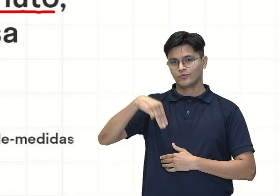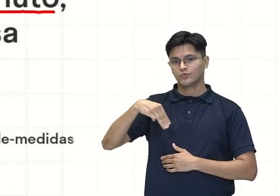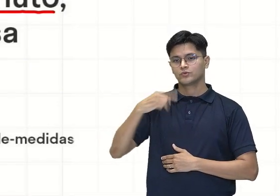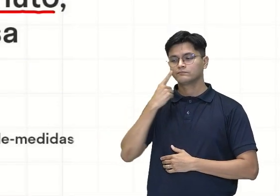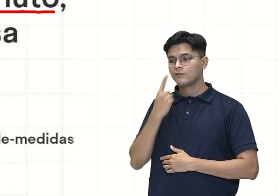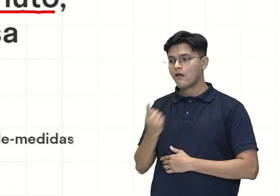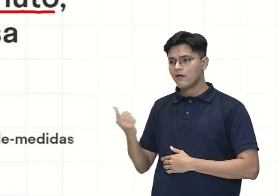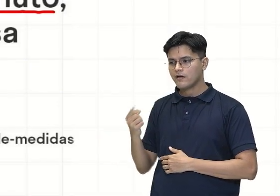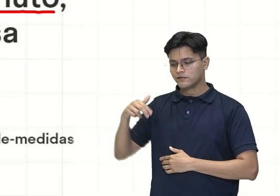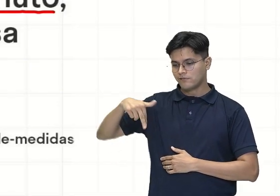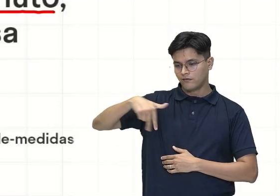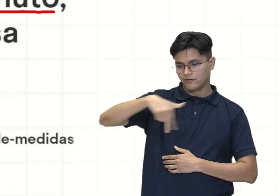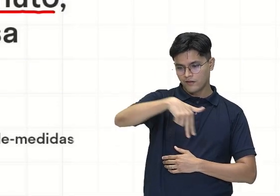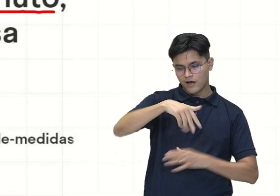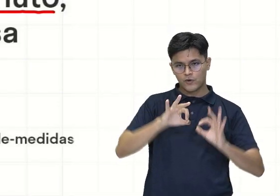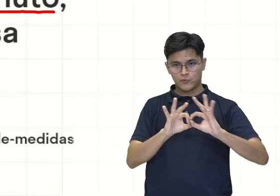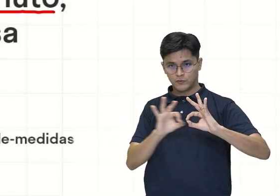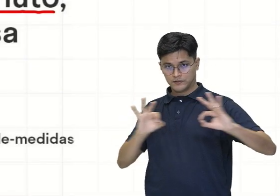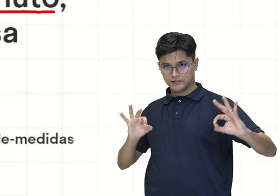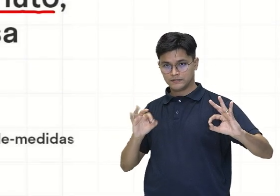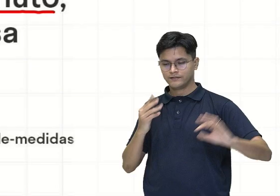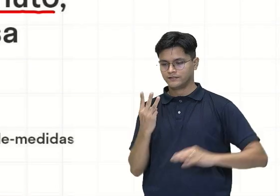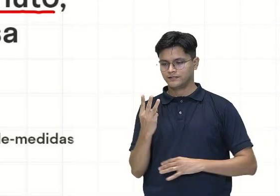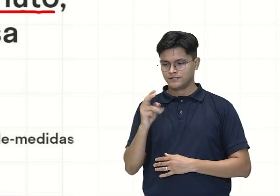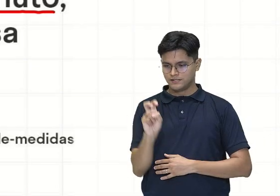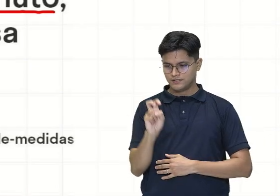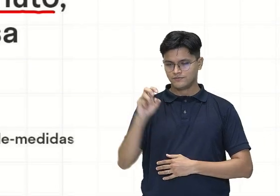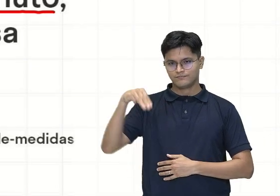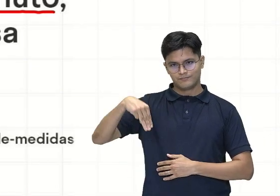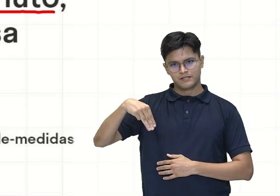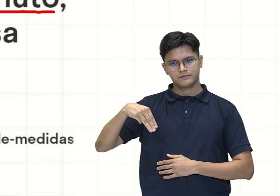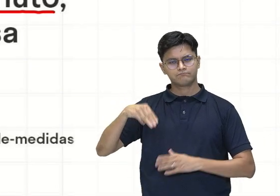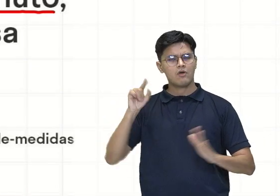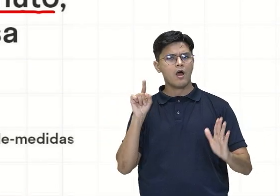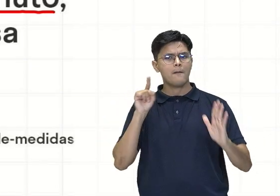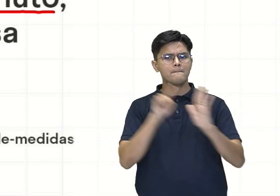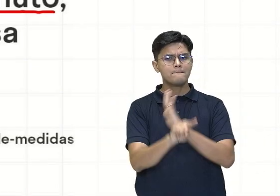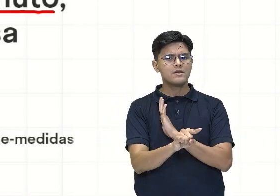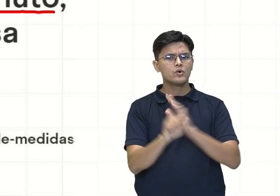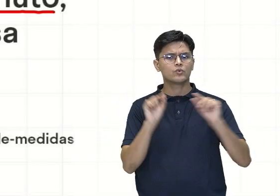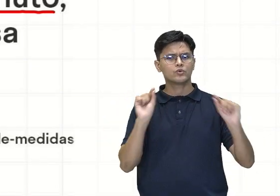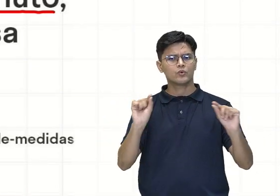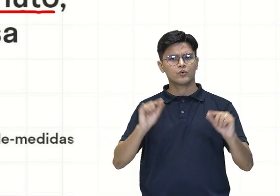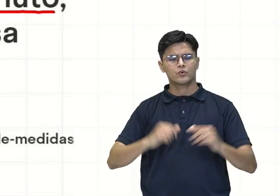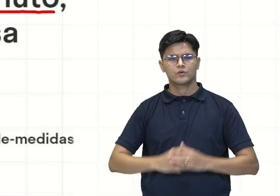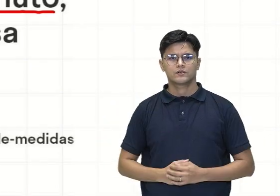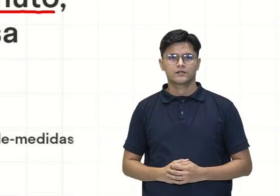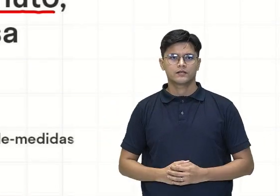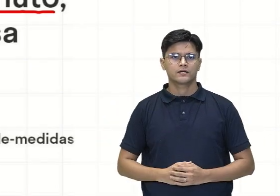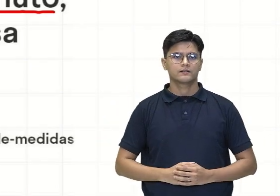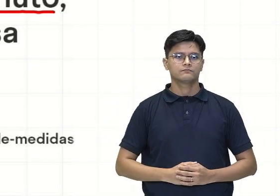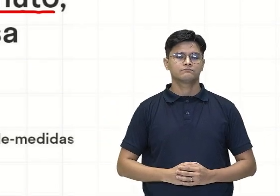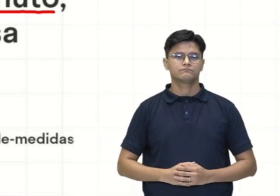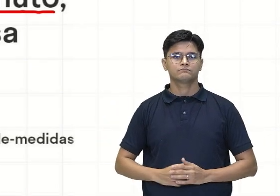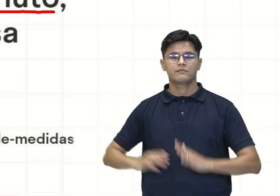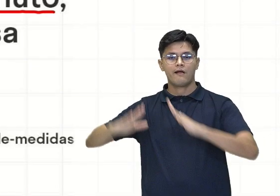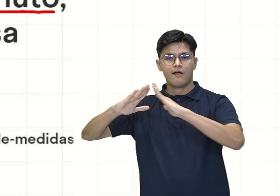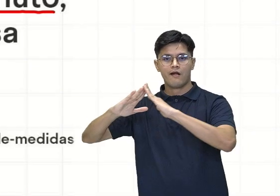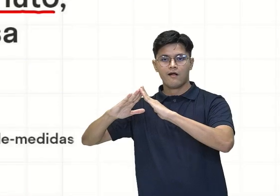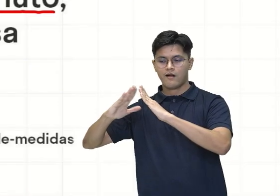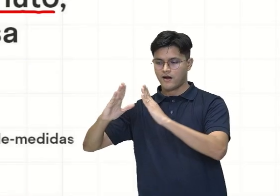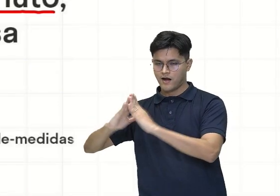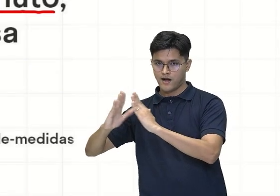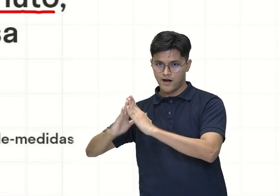metros. E a pergunta é, qual a distância entre o cinema e